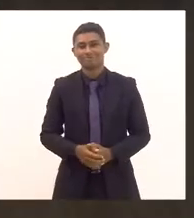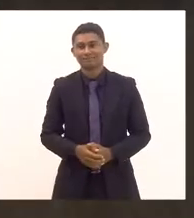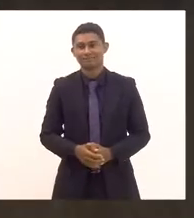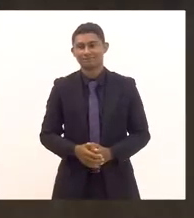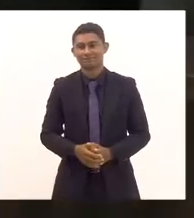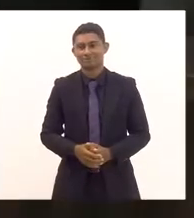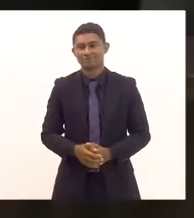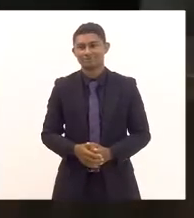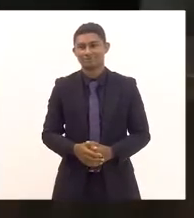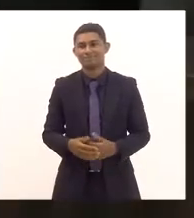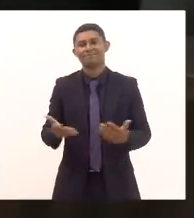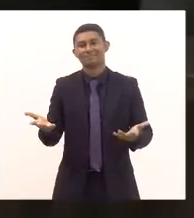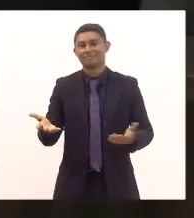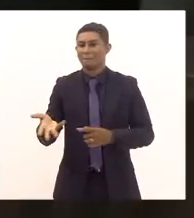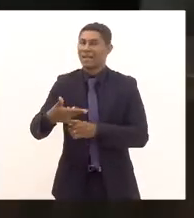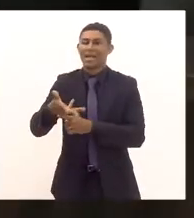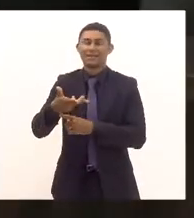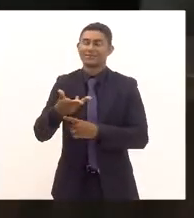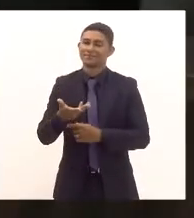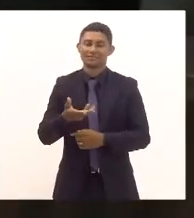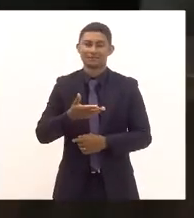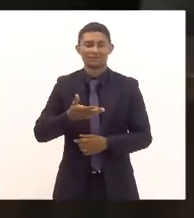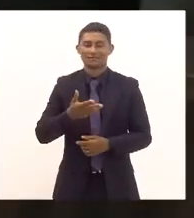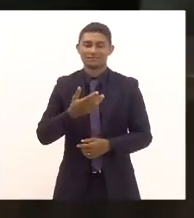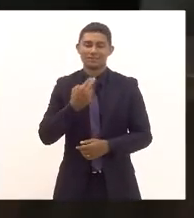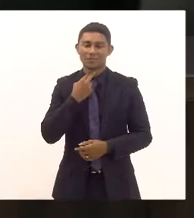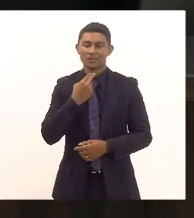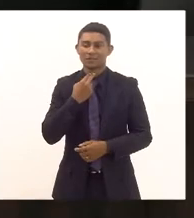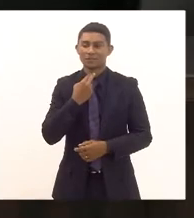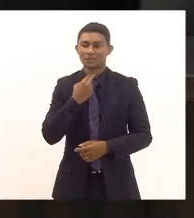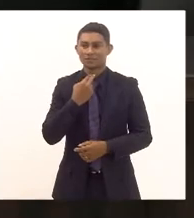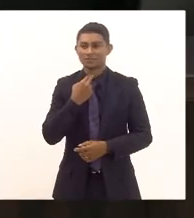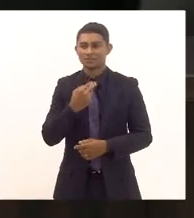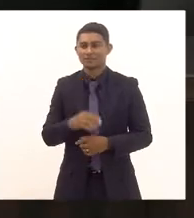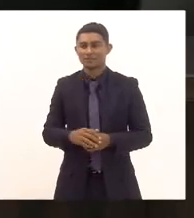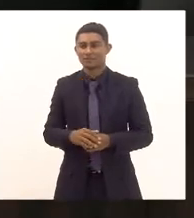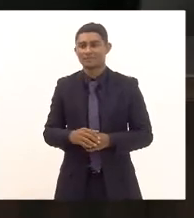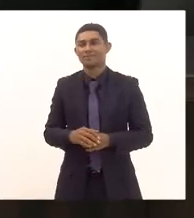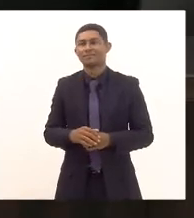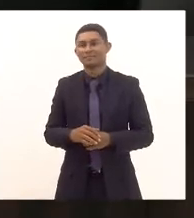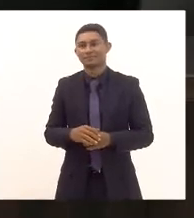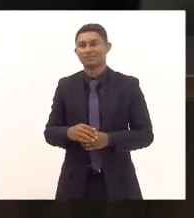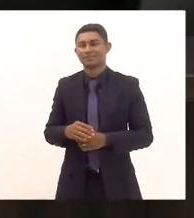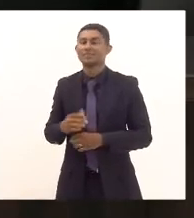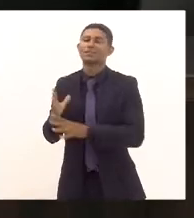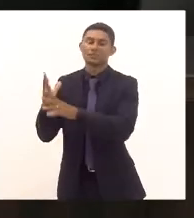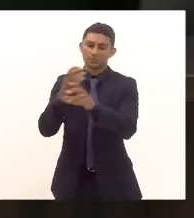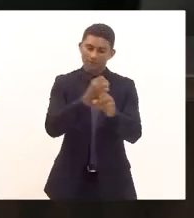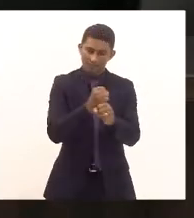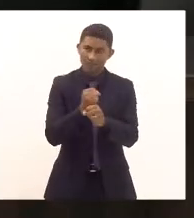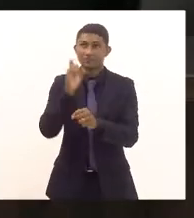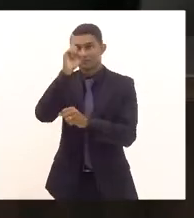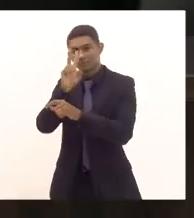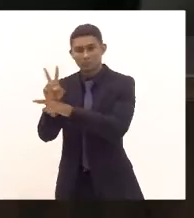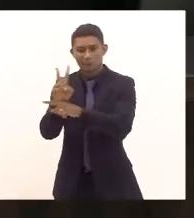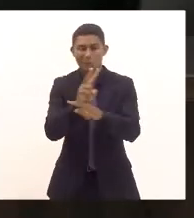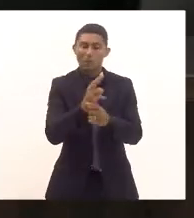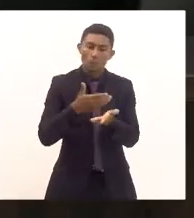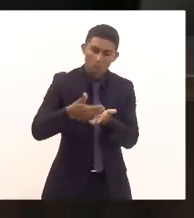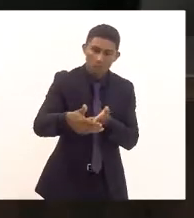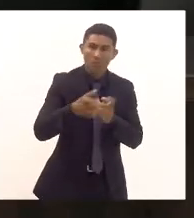tu viu como é que eu não pode ter pressa o seu no meu legal sobre a proteção de Deus iniciarmos nosso trabalho está